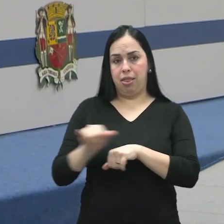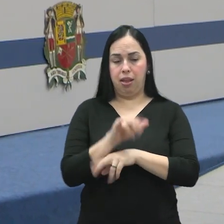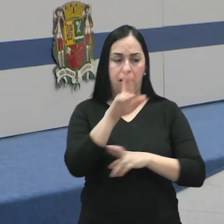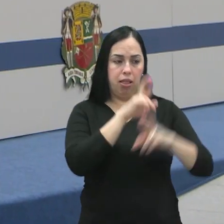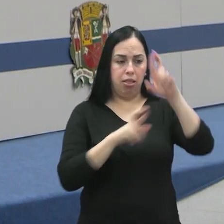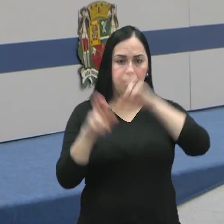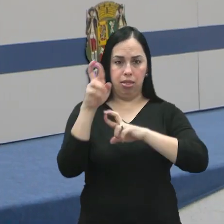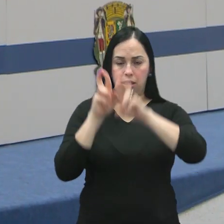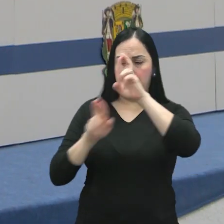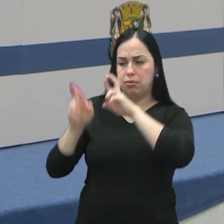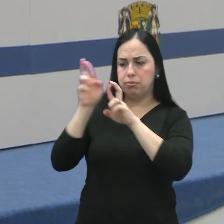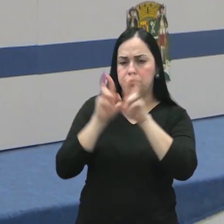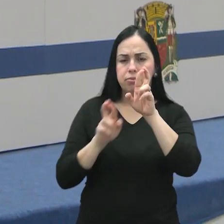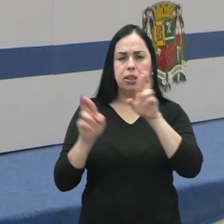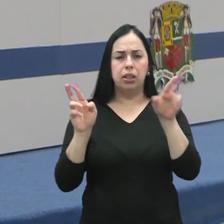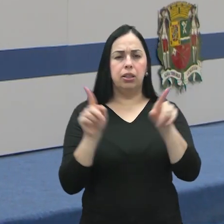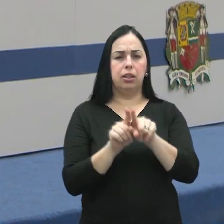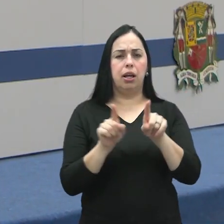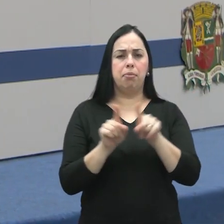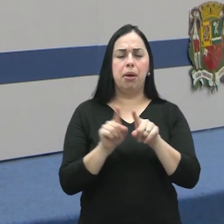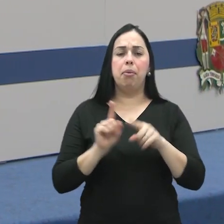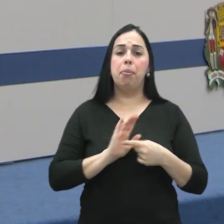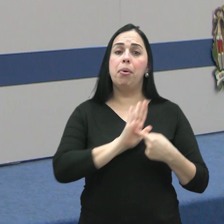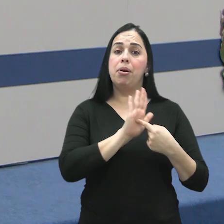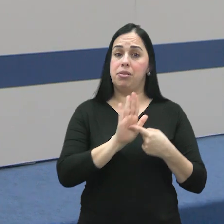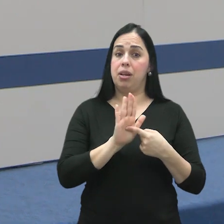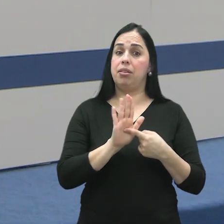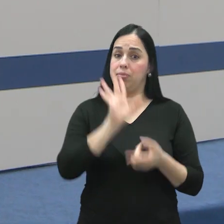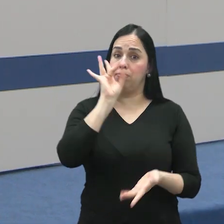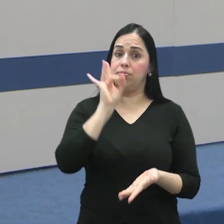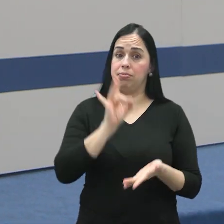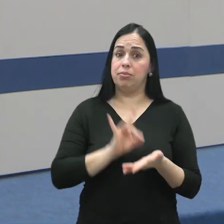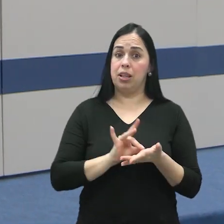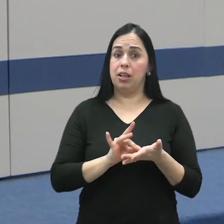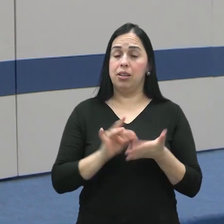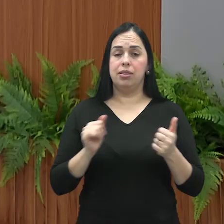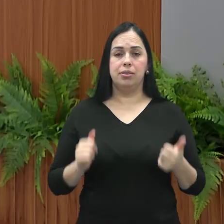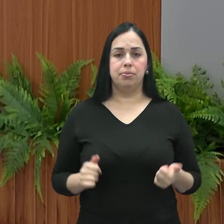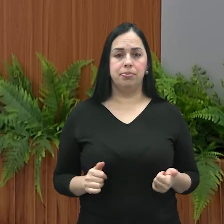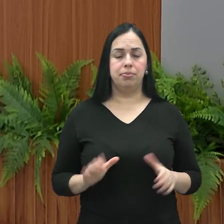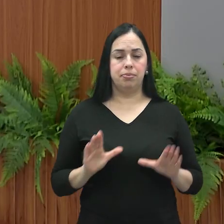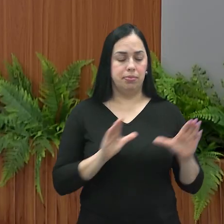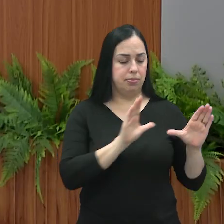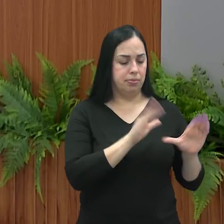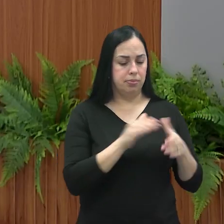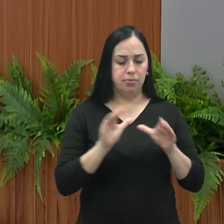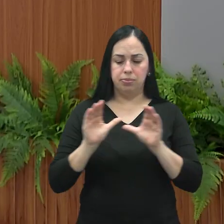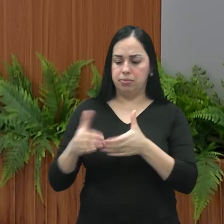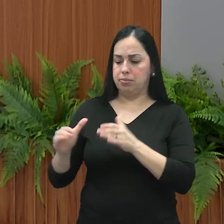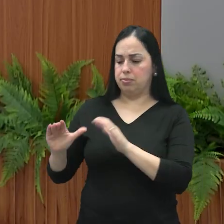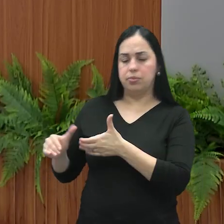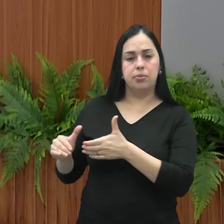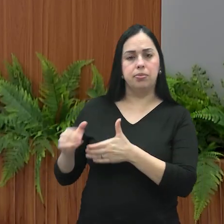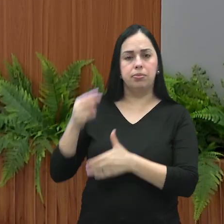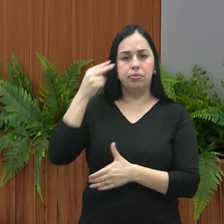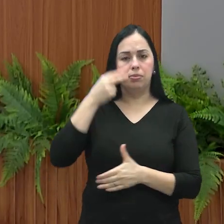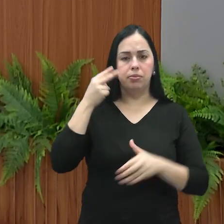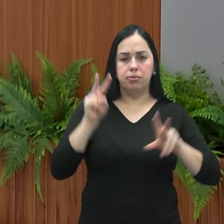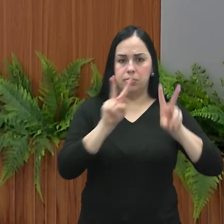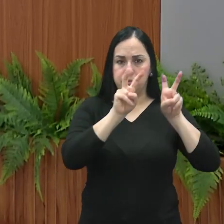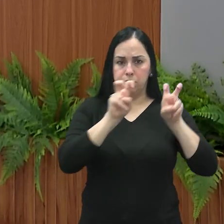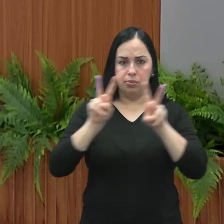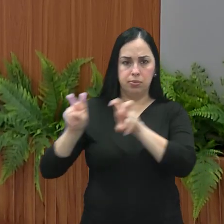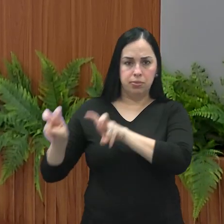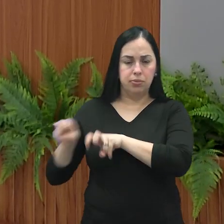como um instrumento fiscalizador desse dever e da boa imagem da Câmara Municipal. A existência das comissões, de uma